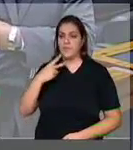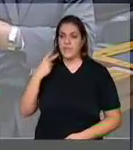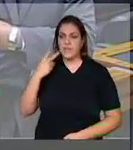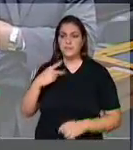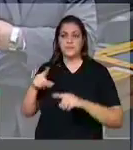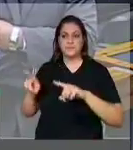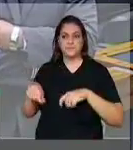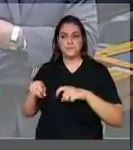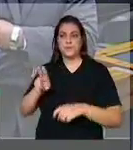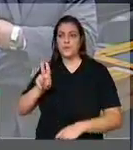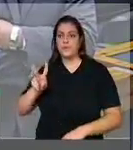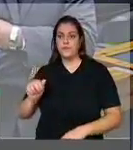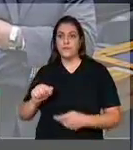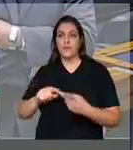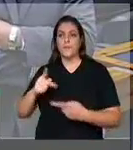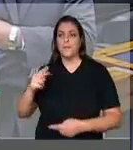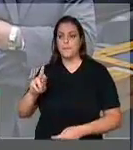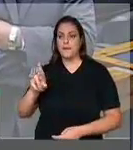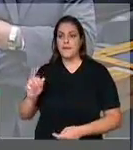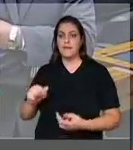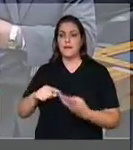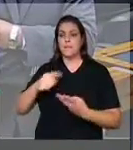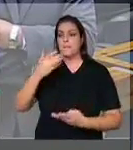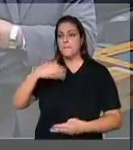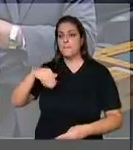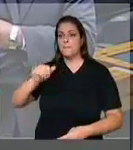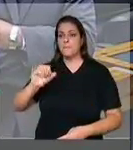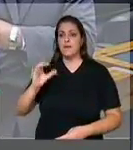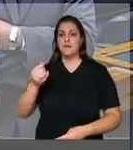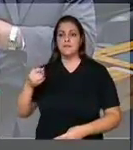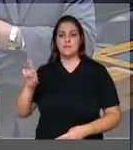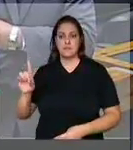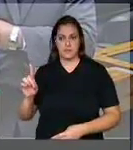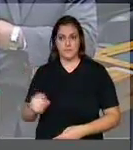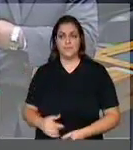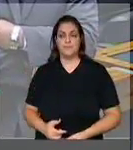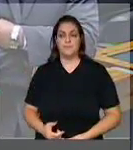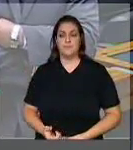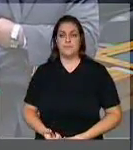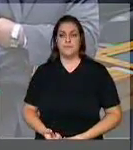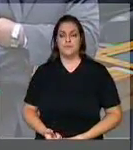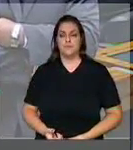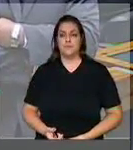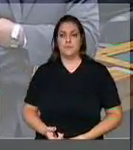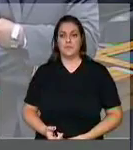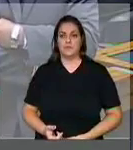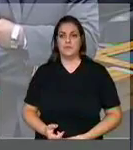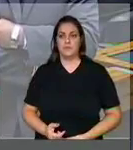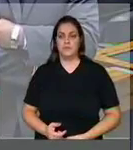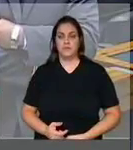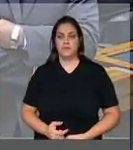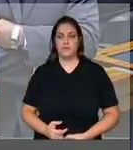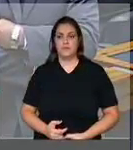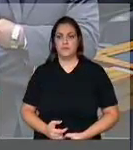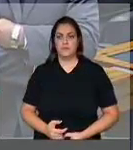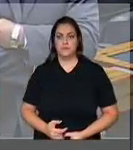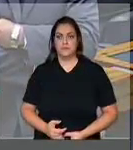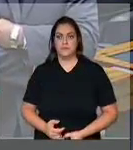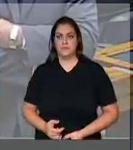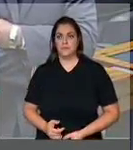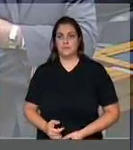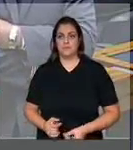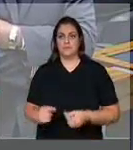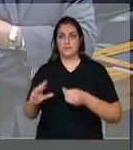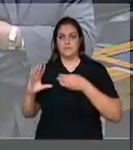uva, produtor de pera, produtor de maçã. E ao mesmo tempo, assim é feita aquela região.